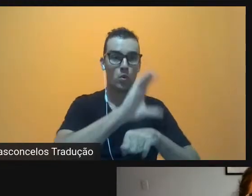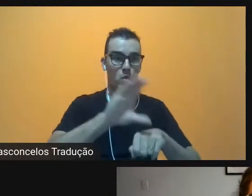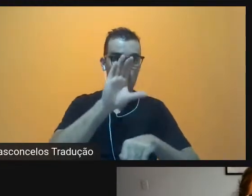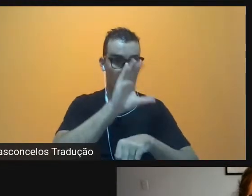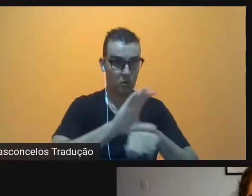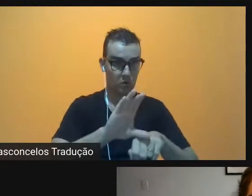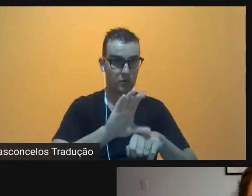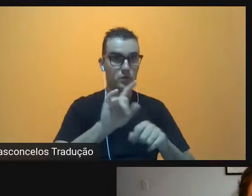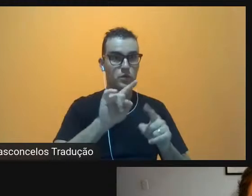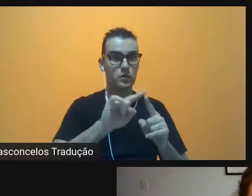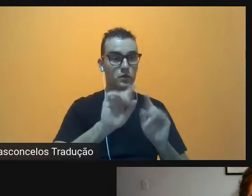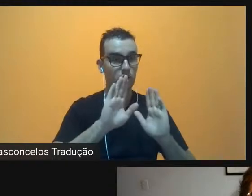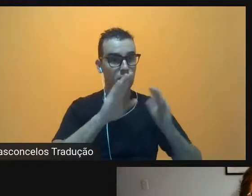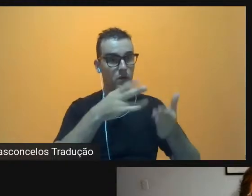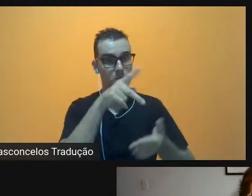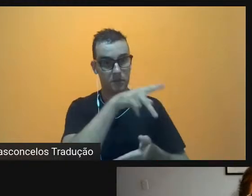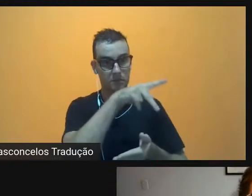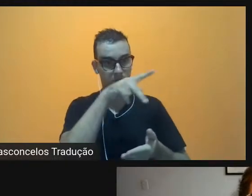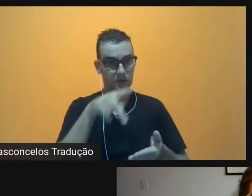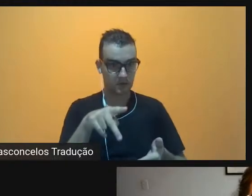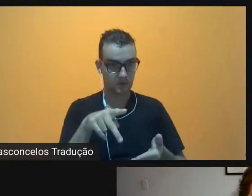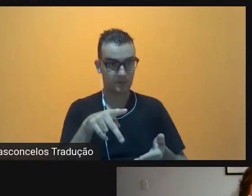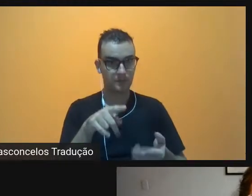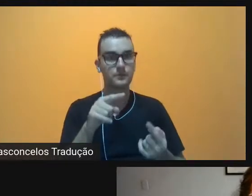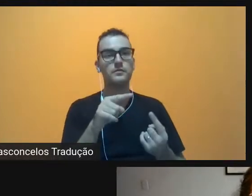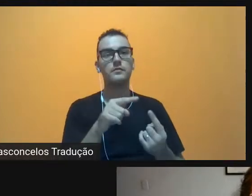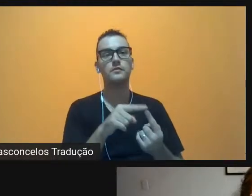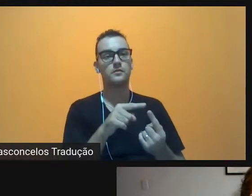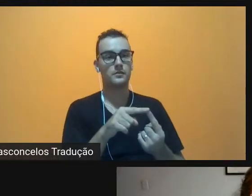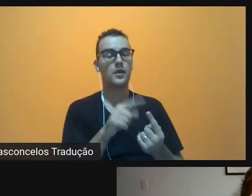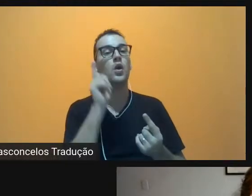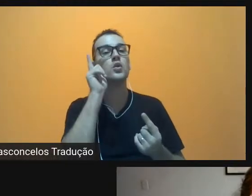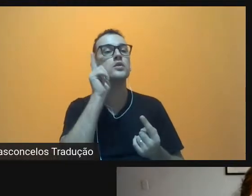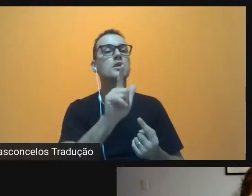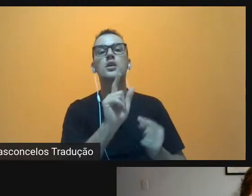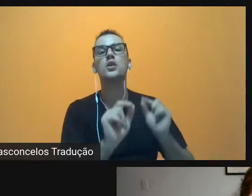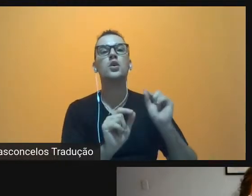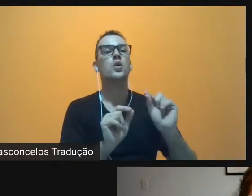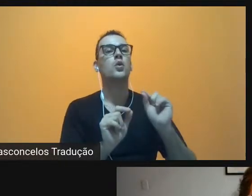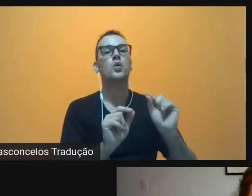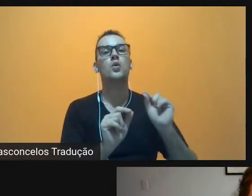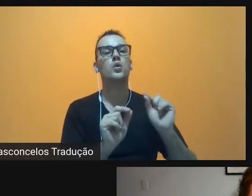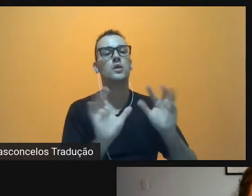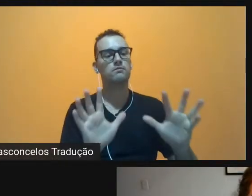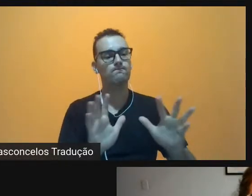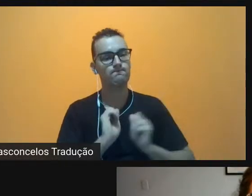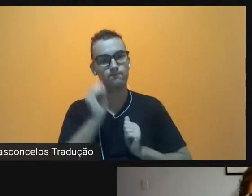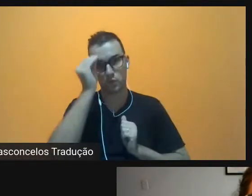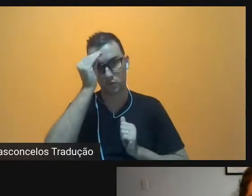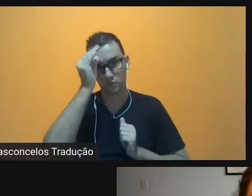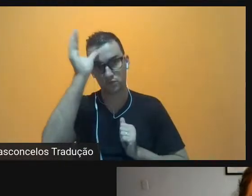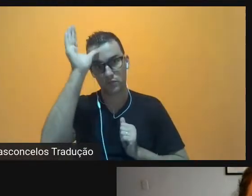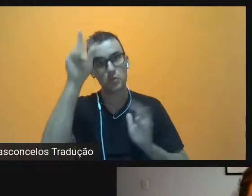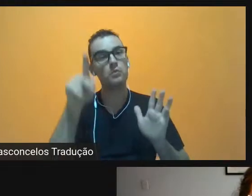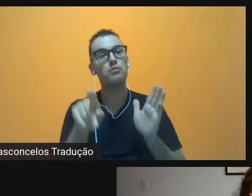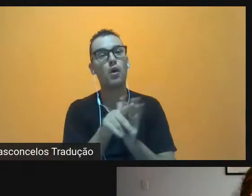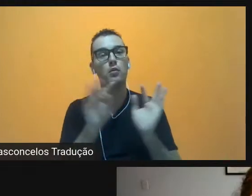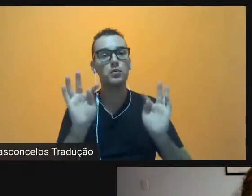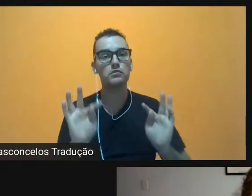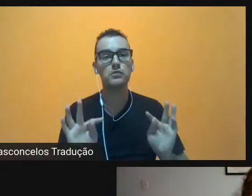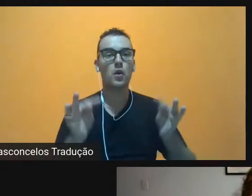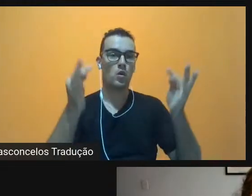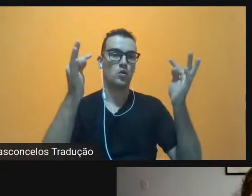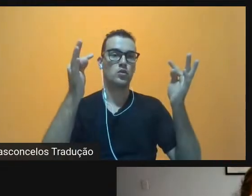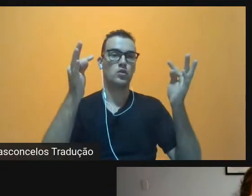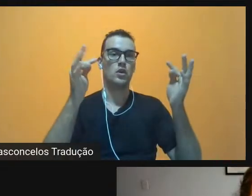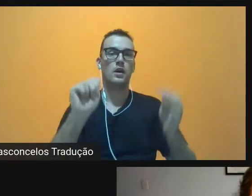para professores, para que esses professores conseguissem, então, se apropriar de uma tecnologia assistiva, que é